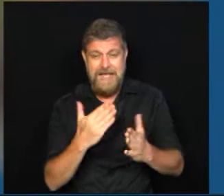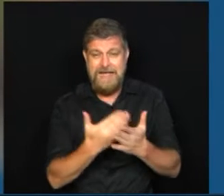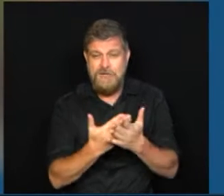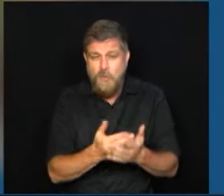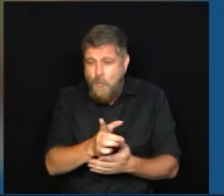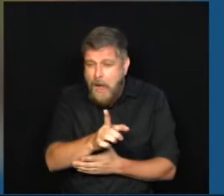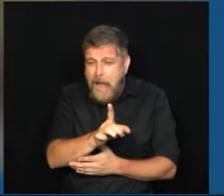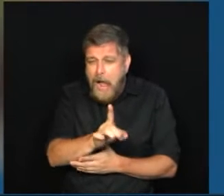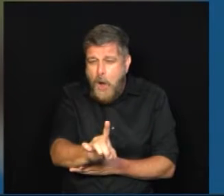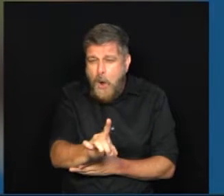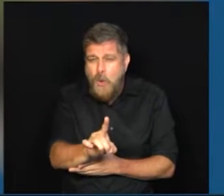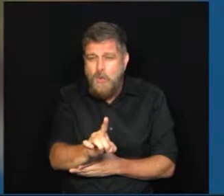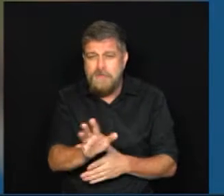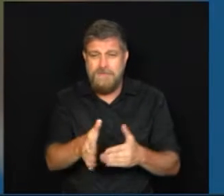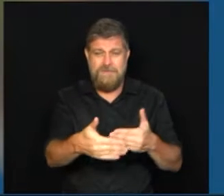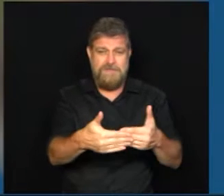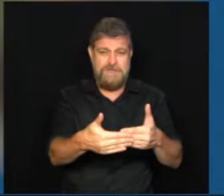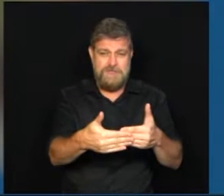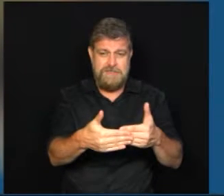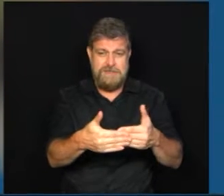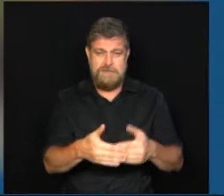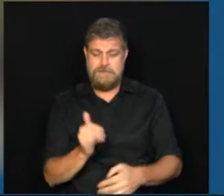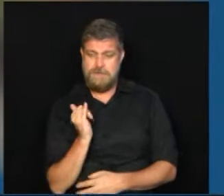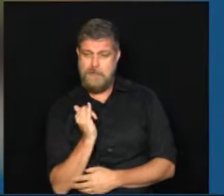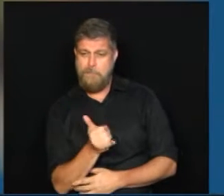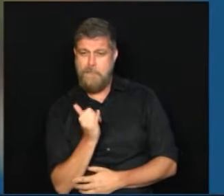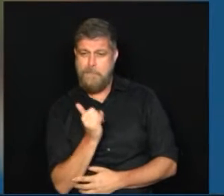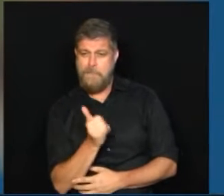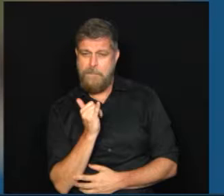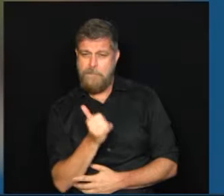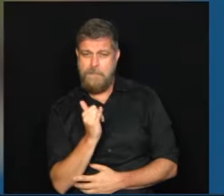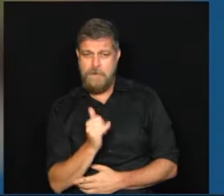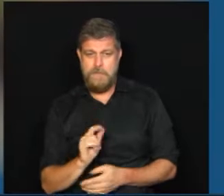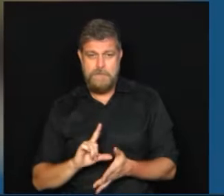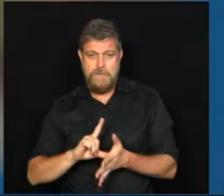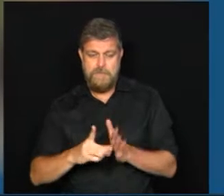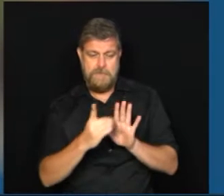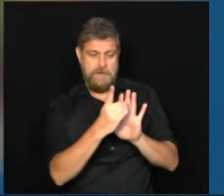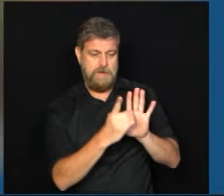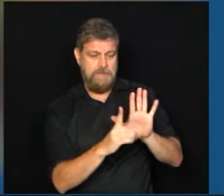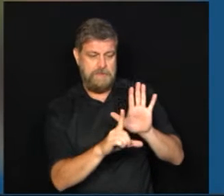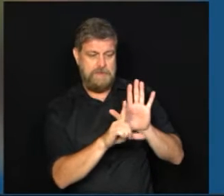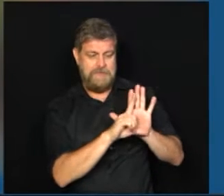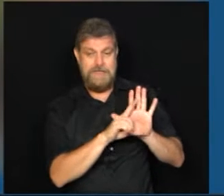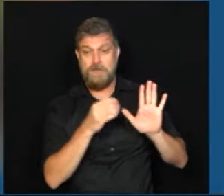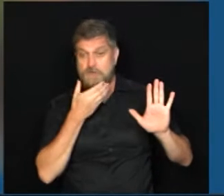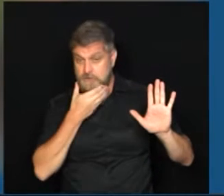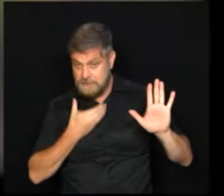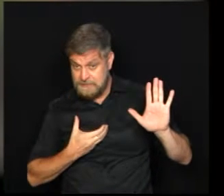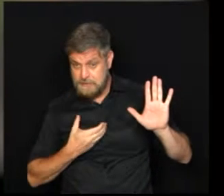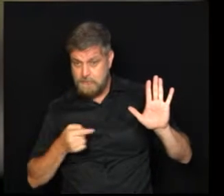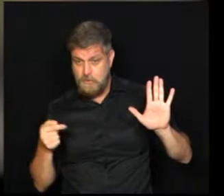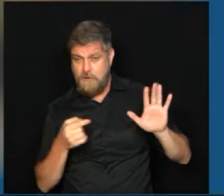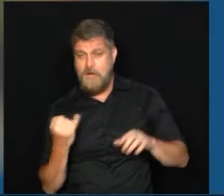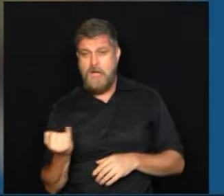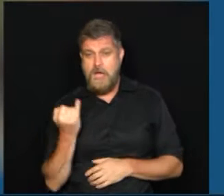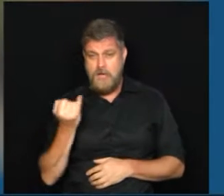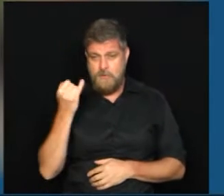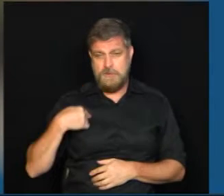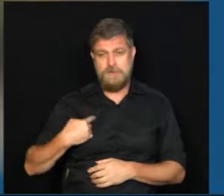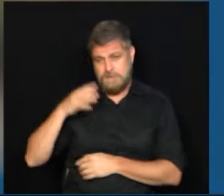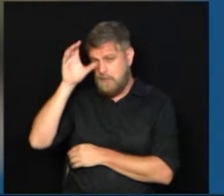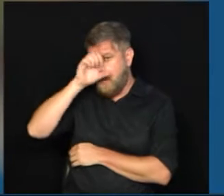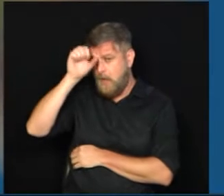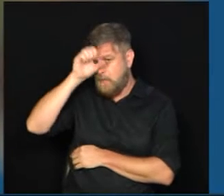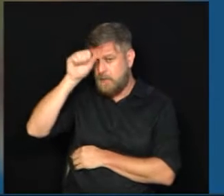última coisa a fechar como temos falado especialmente depois do Decreto de dezembro e sem importante aprendemos